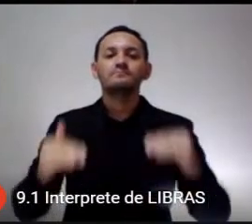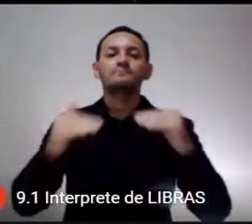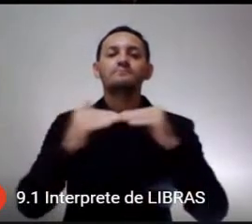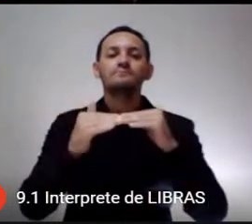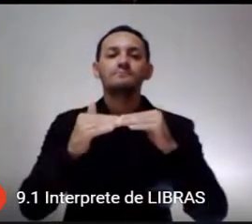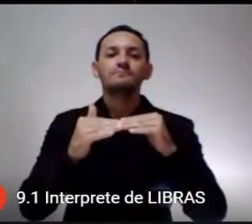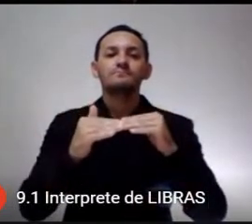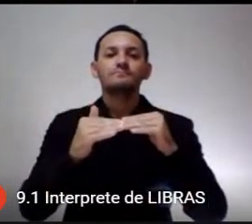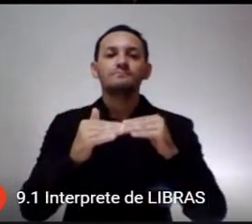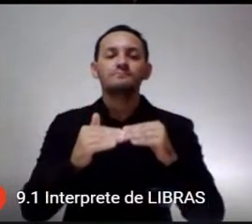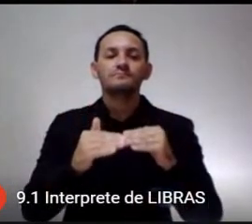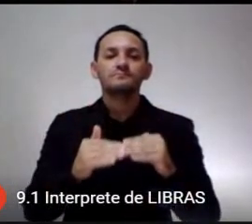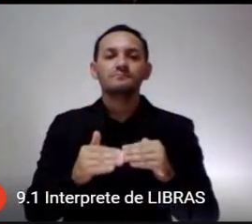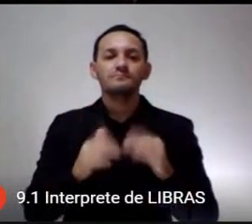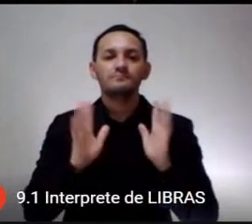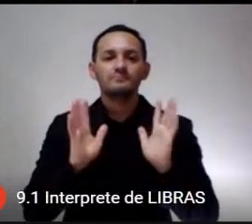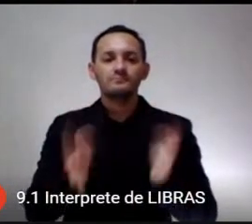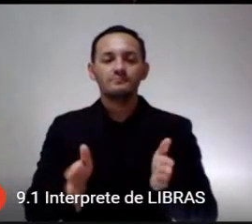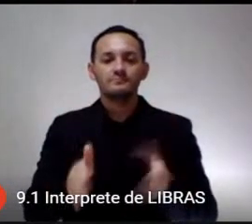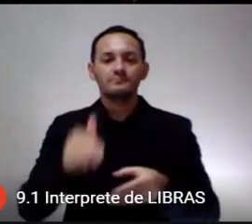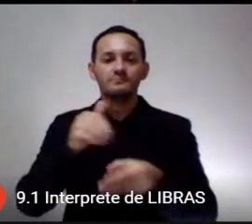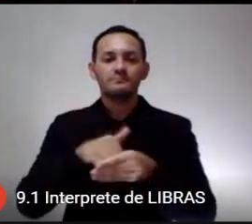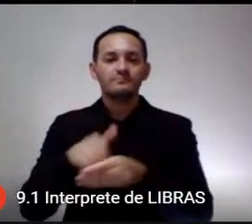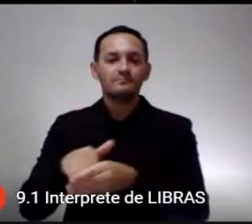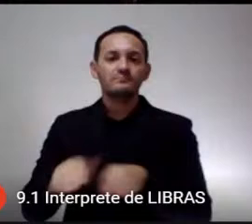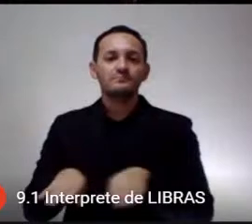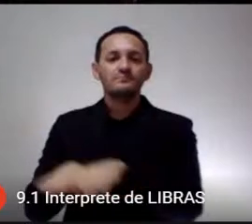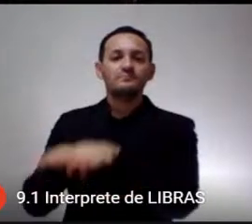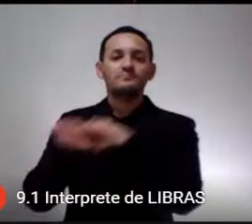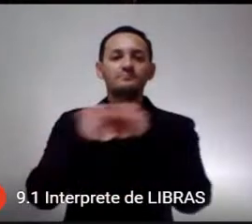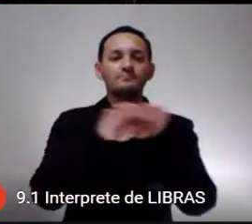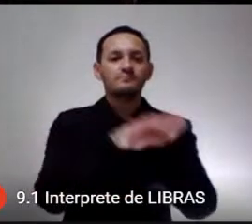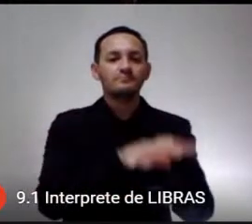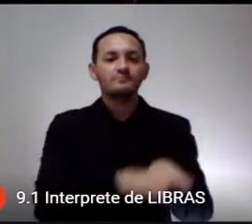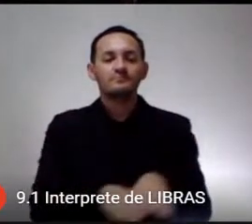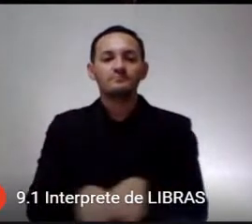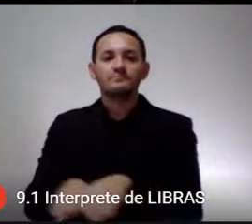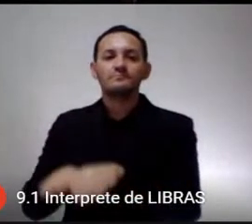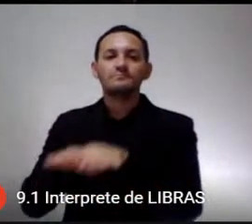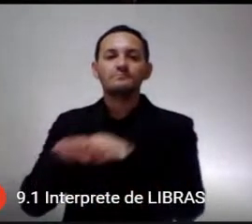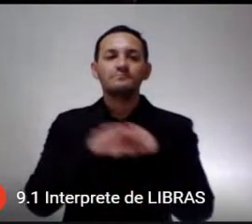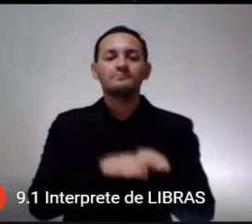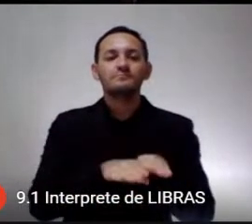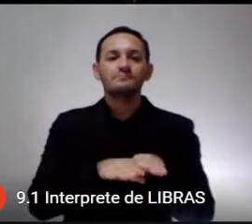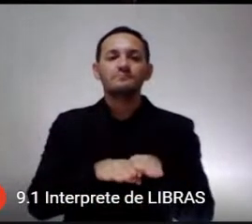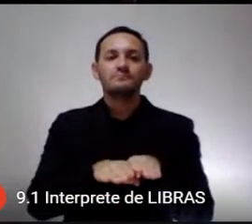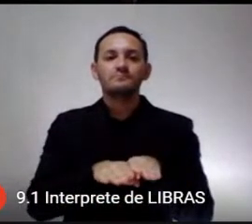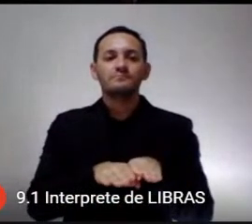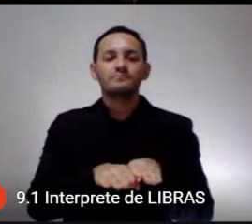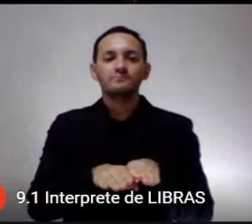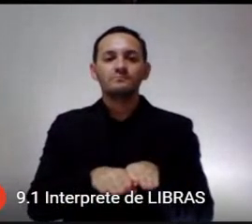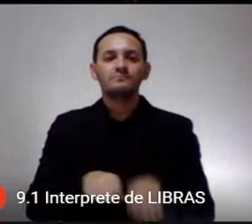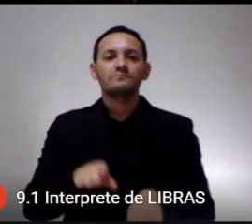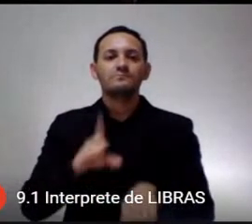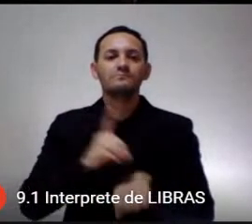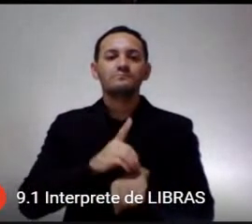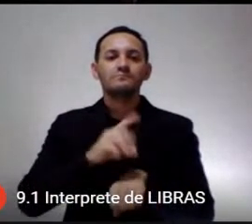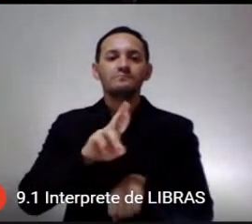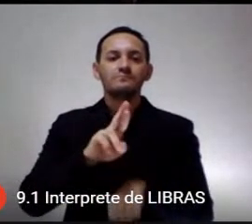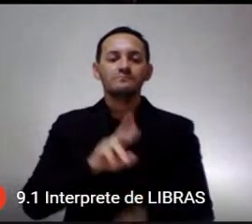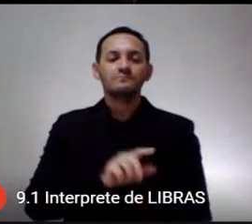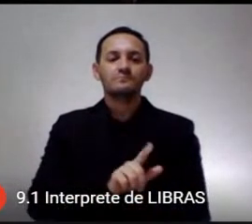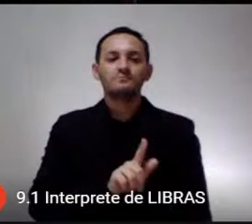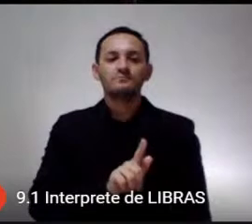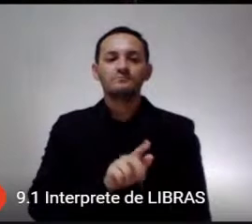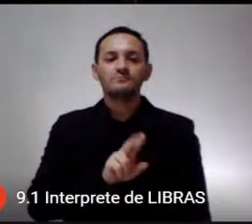Então, nos termos do voto relator, por unanimidade, fica designado o doutor Kilber para a